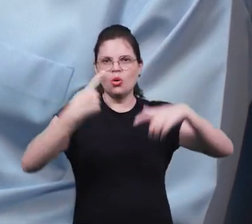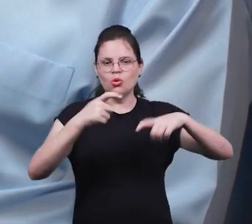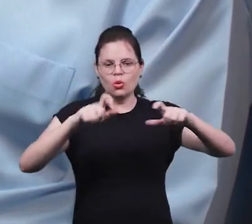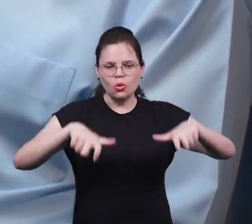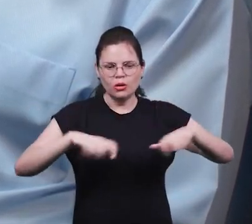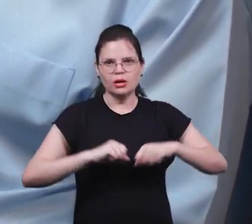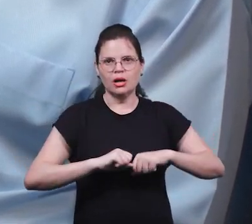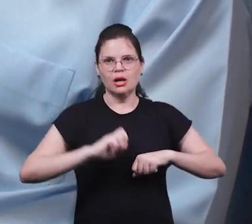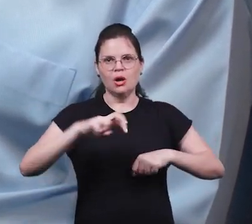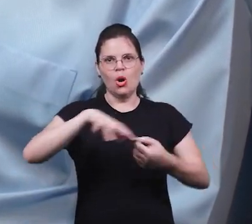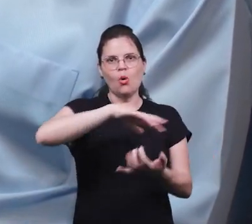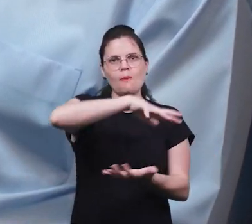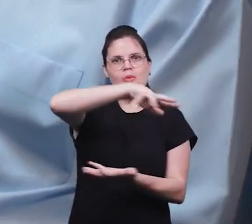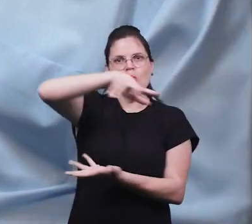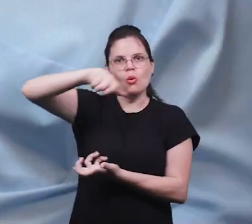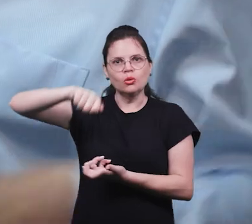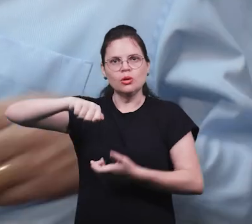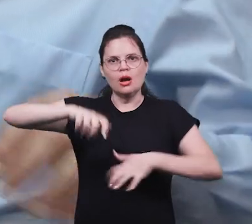dilúvio foi universal?